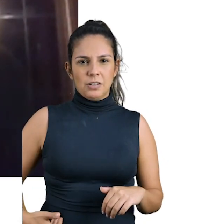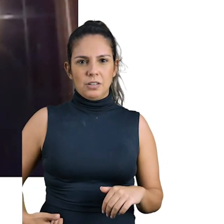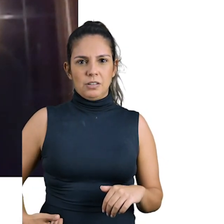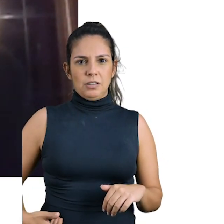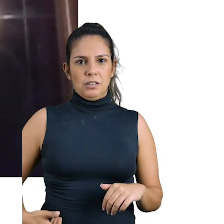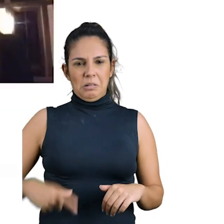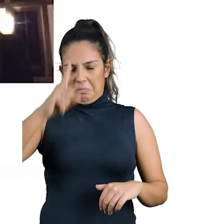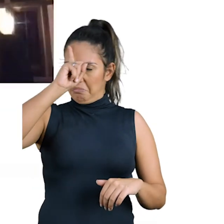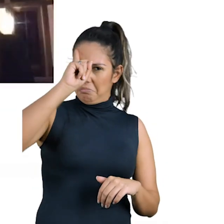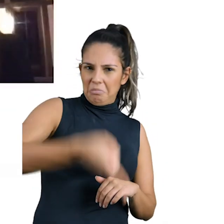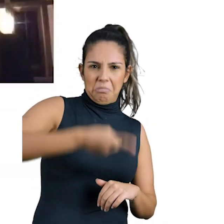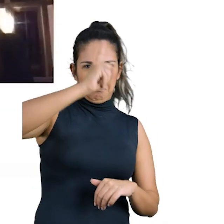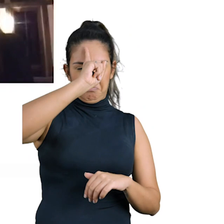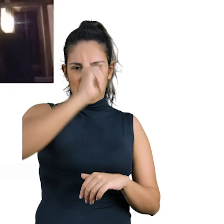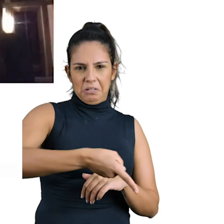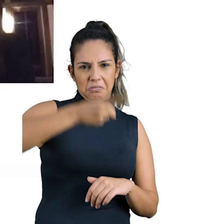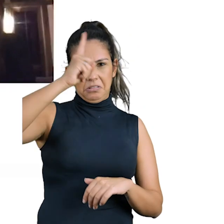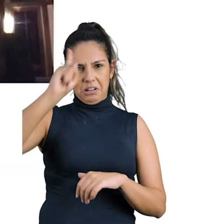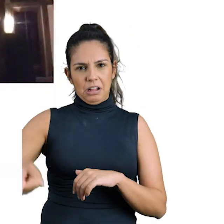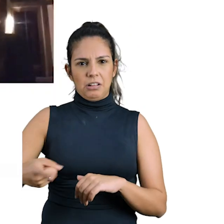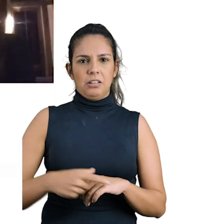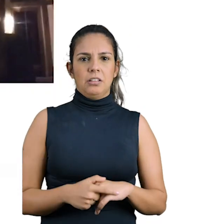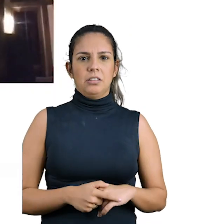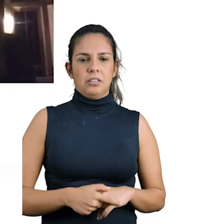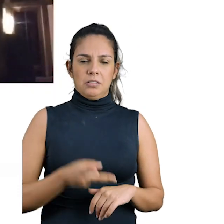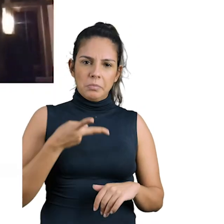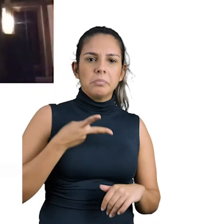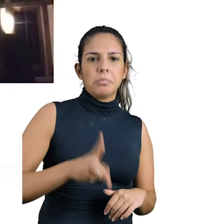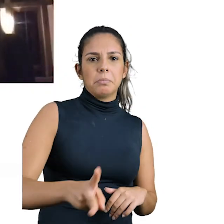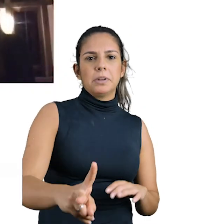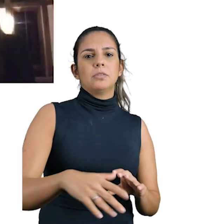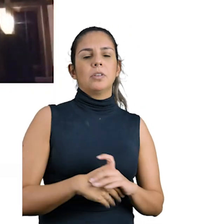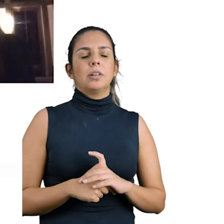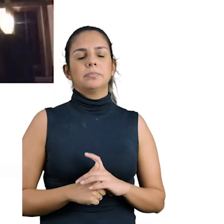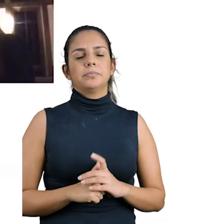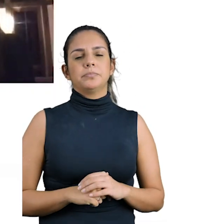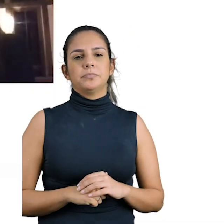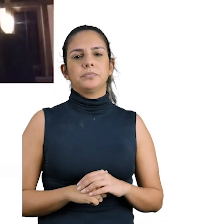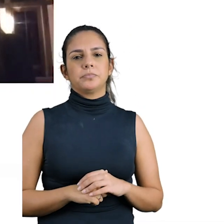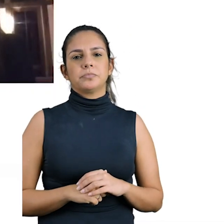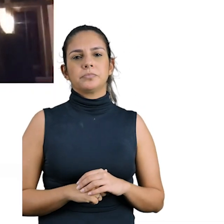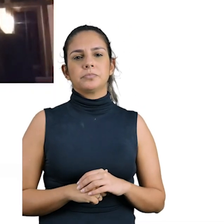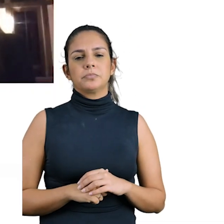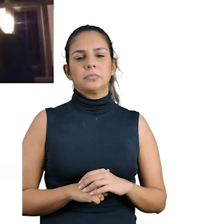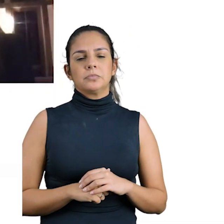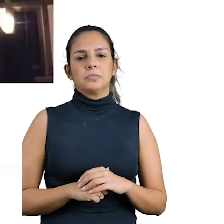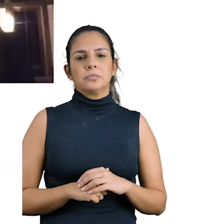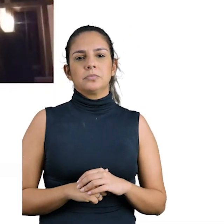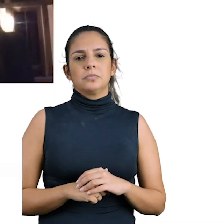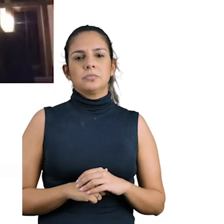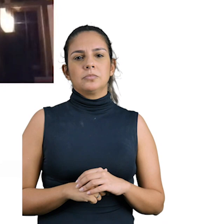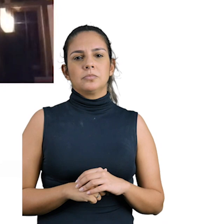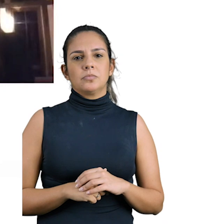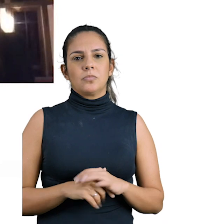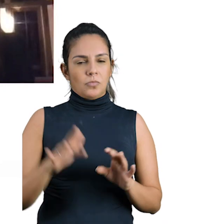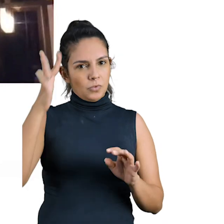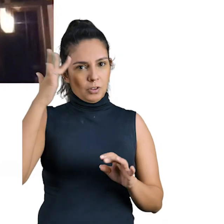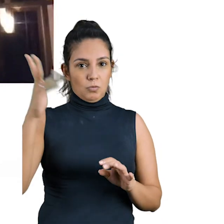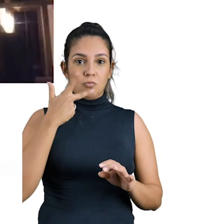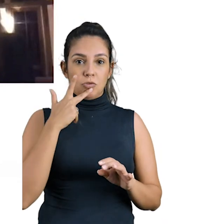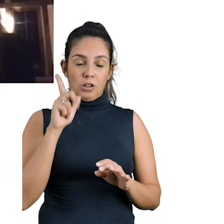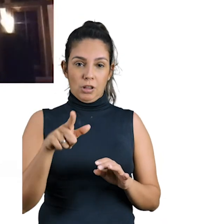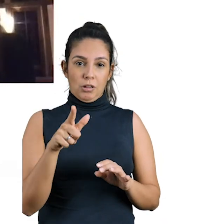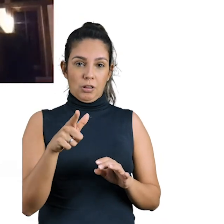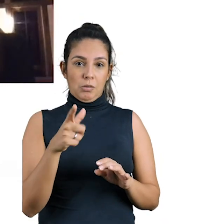e autoritária que desejariam se perpetuar, né, no poder. Então, eu não sei dizer